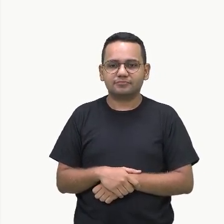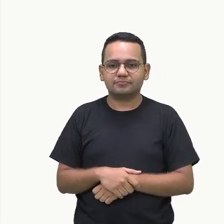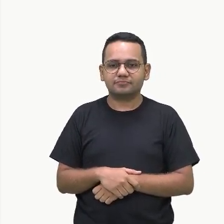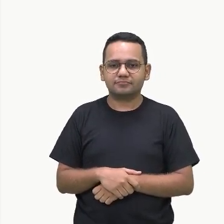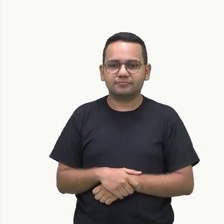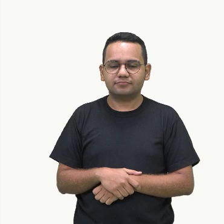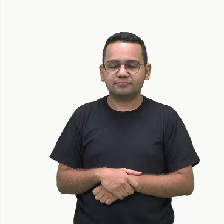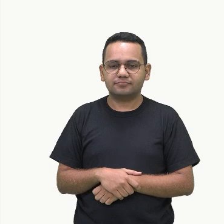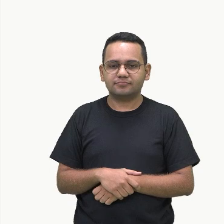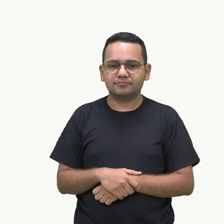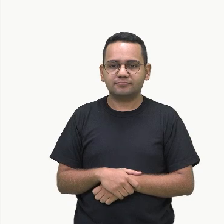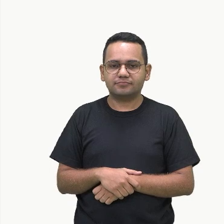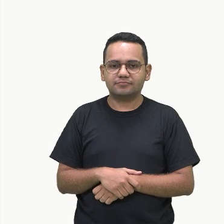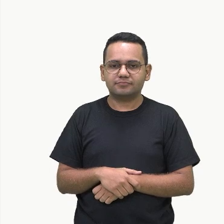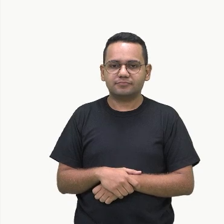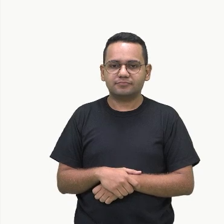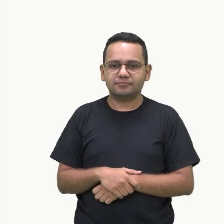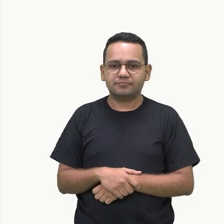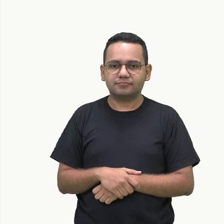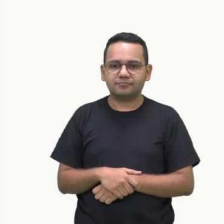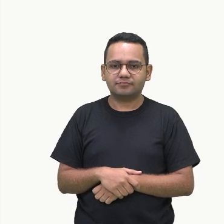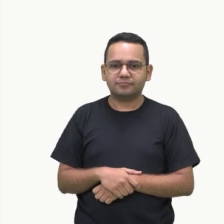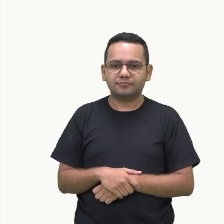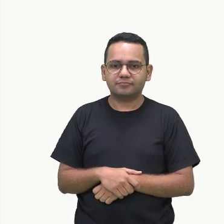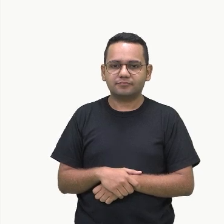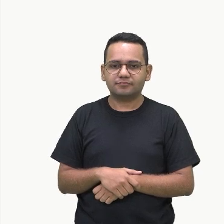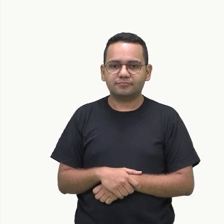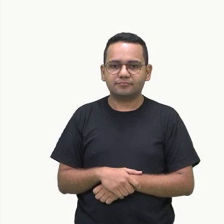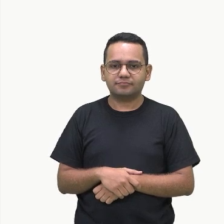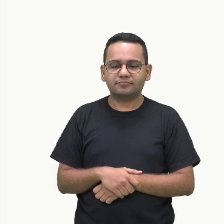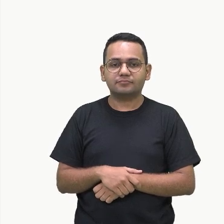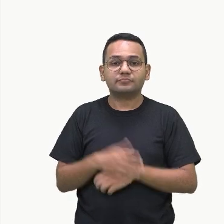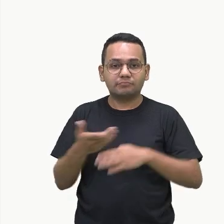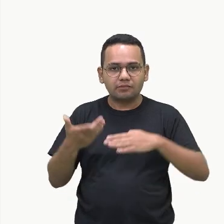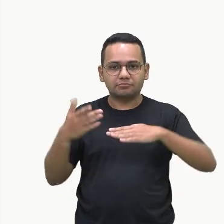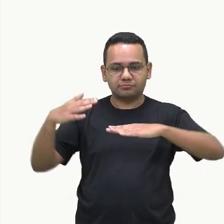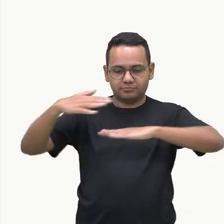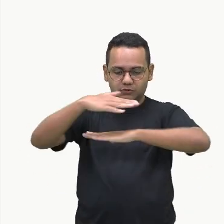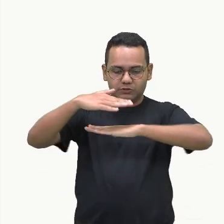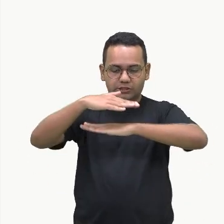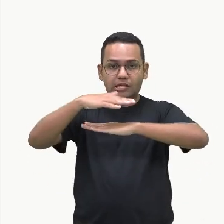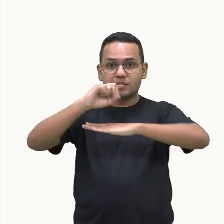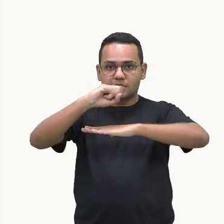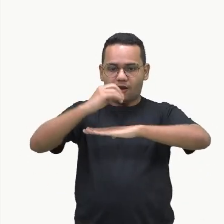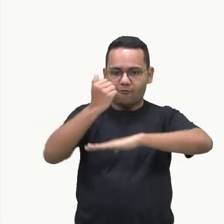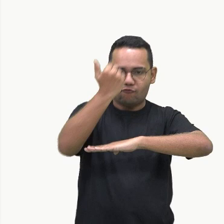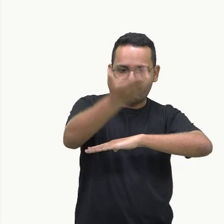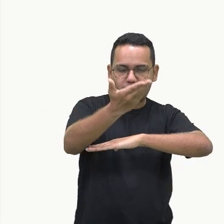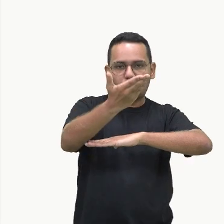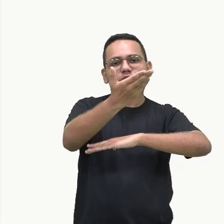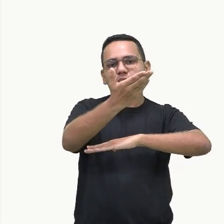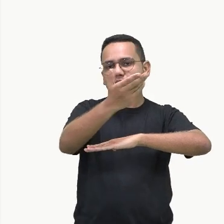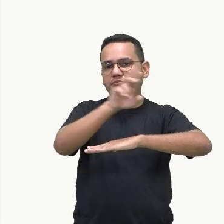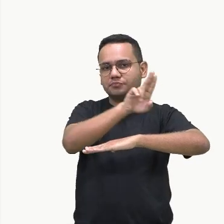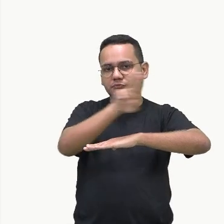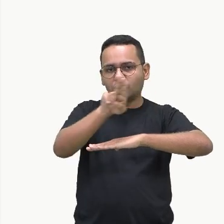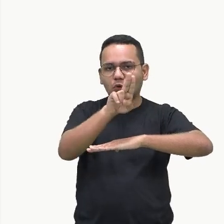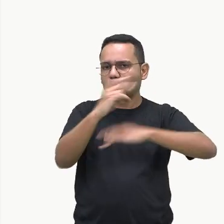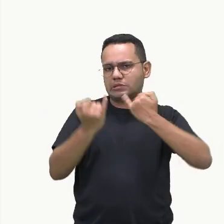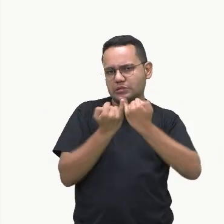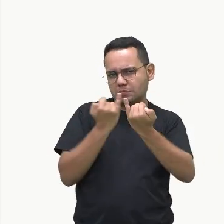Ali está, ó, de fora desse espaço aqui. Então, essa região aqui também é chamada de